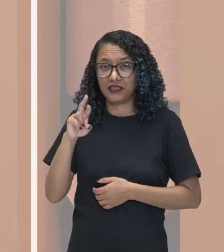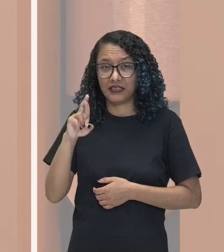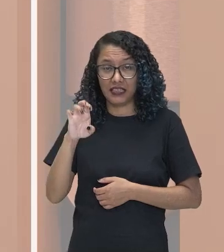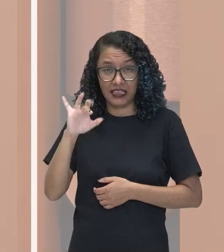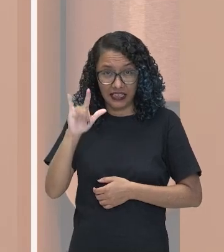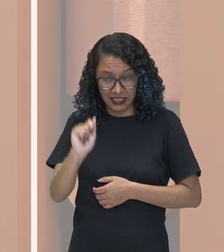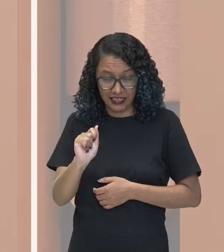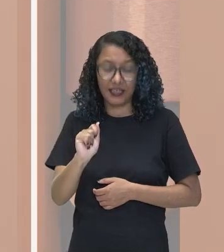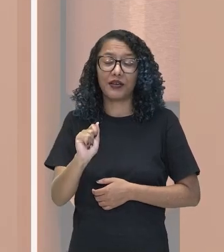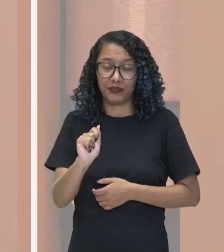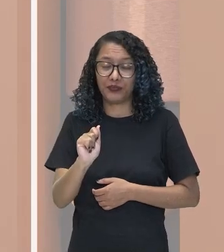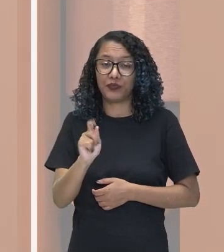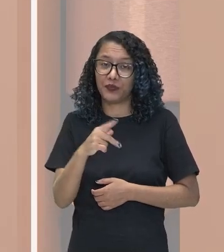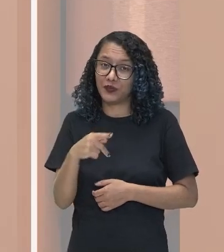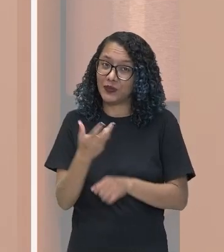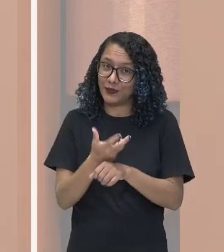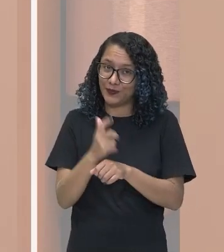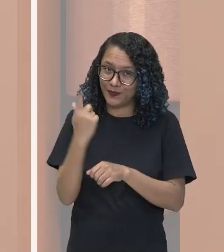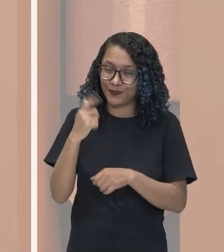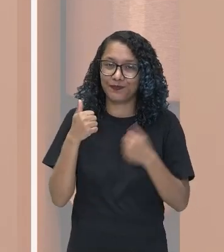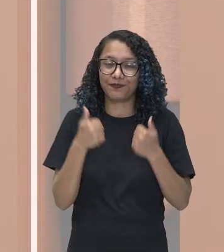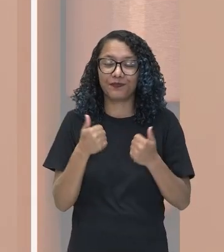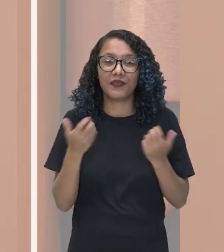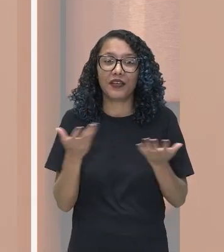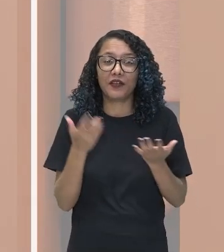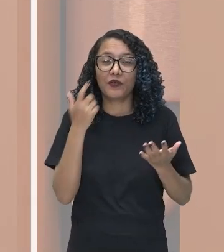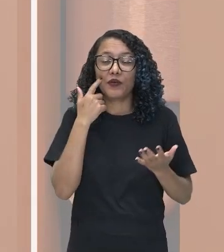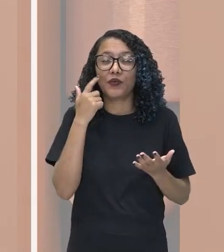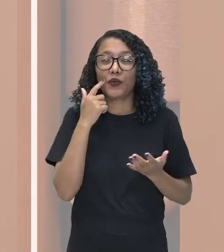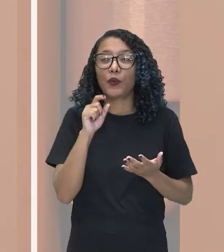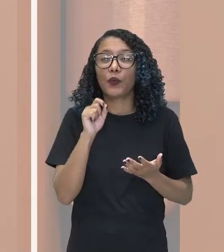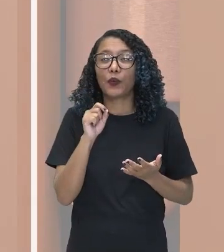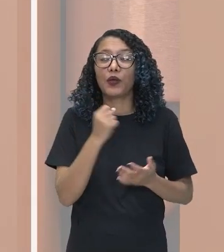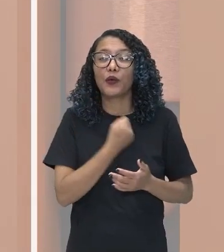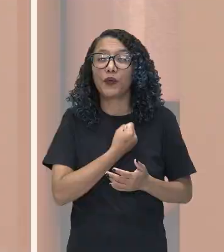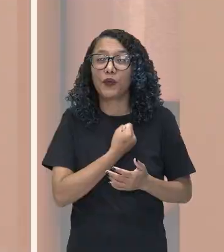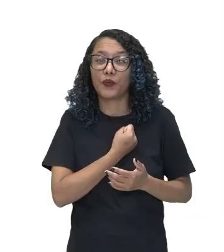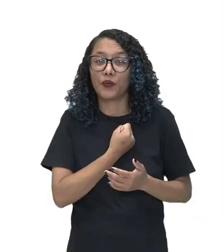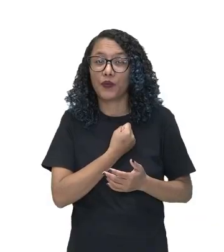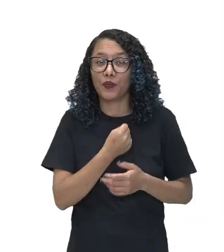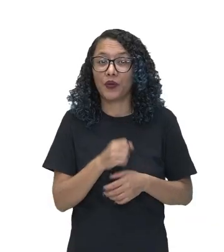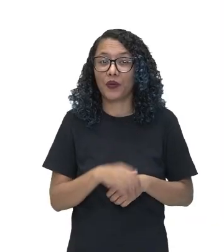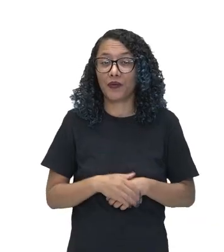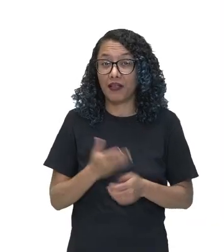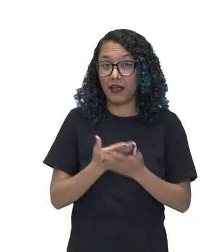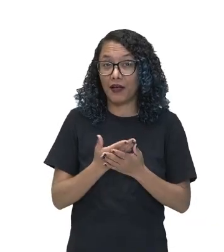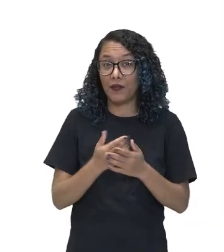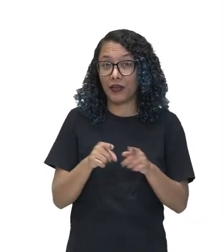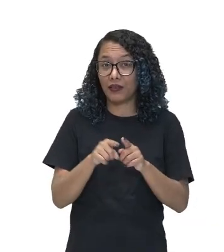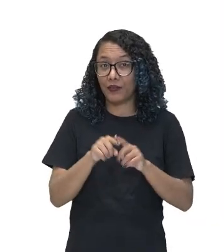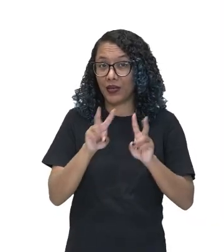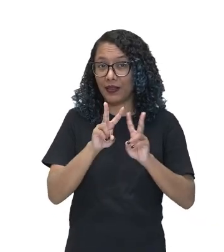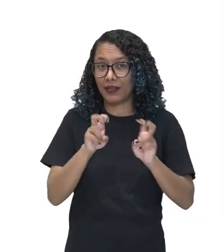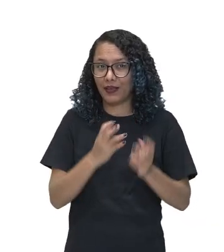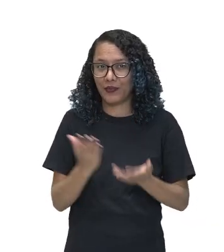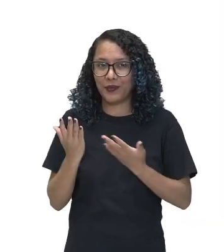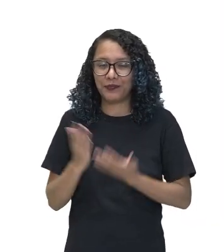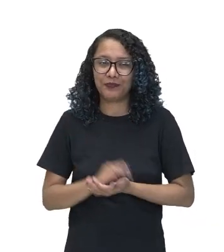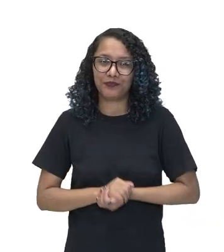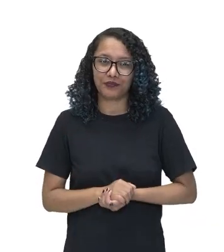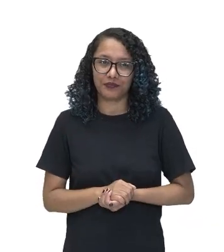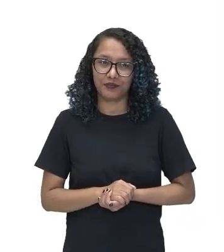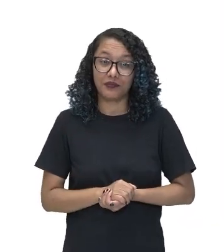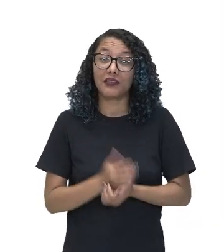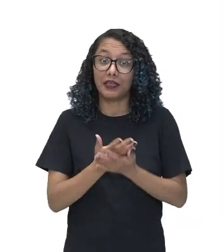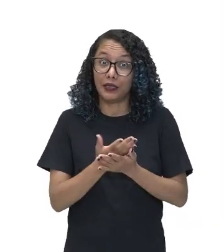Cascais, professora do componente. Então vamos dar uma olhada aí no número da nossa aula e no objeto de conhecimento.